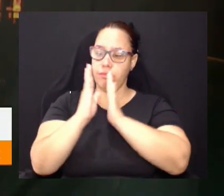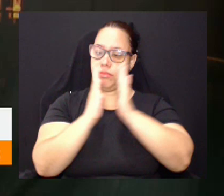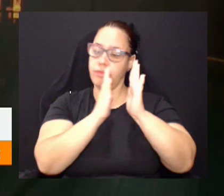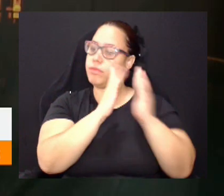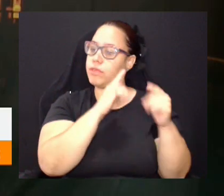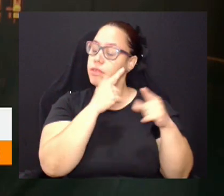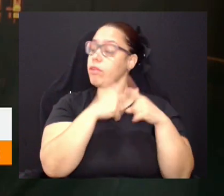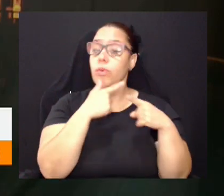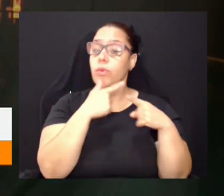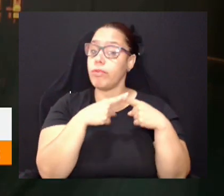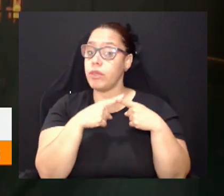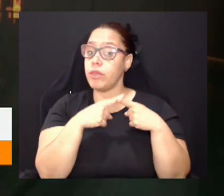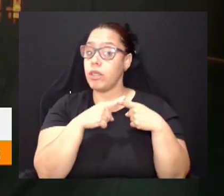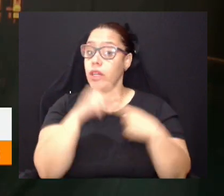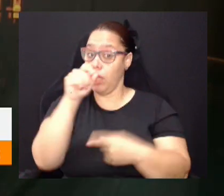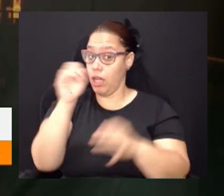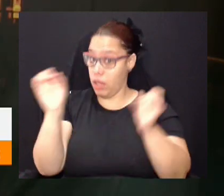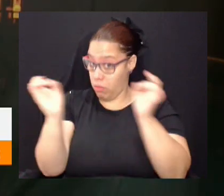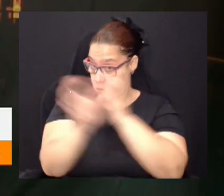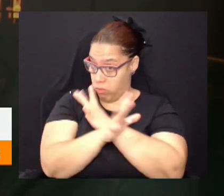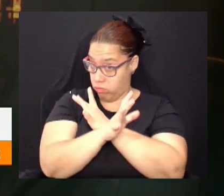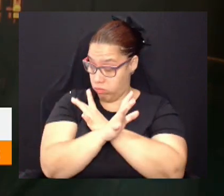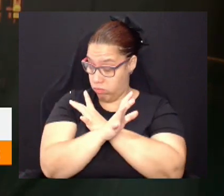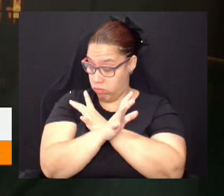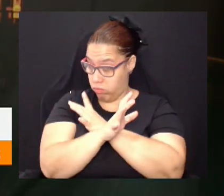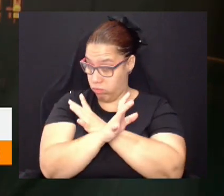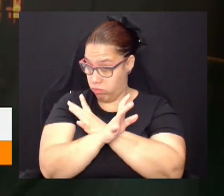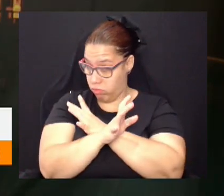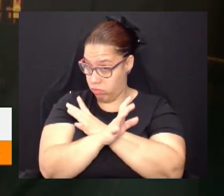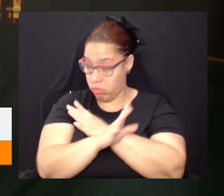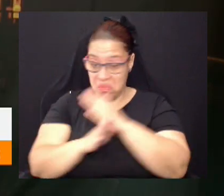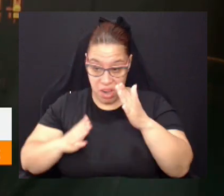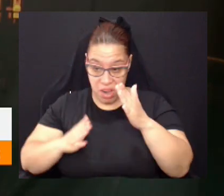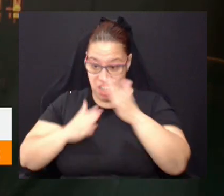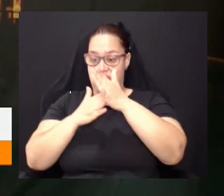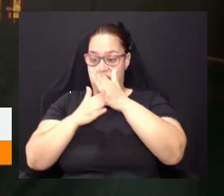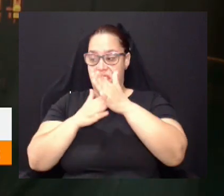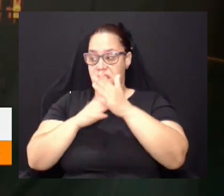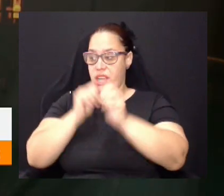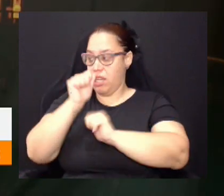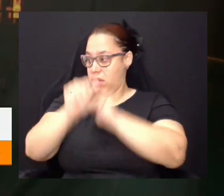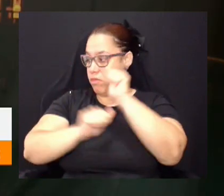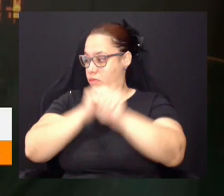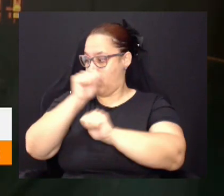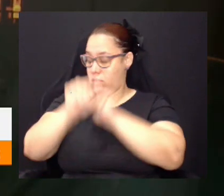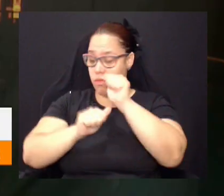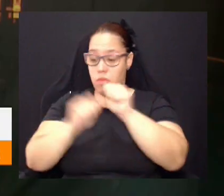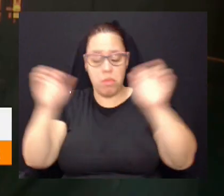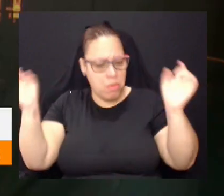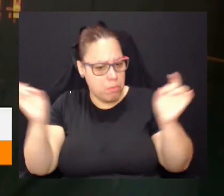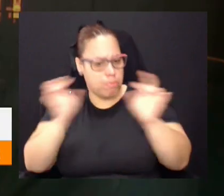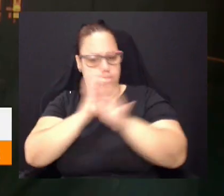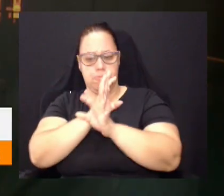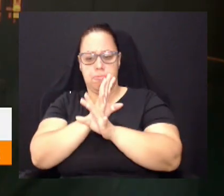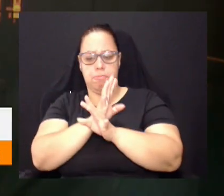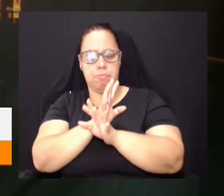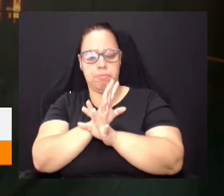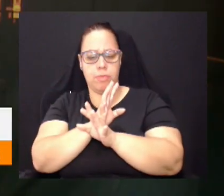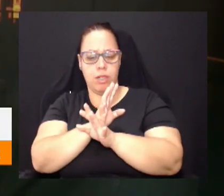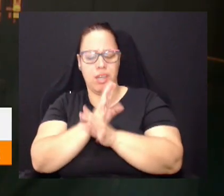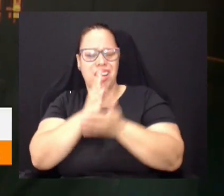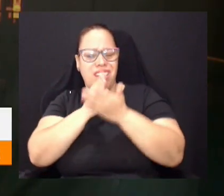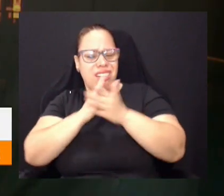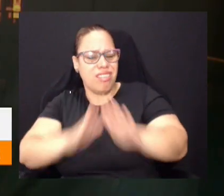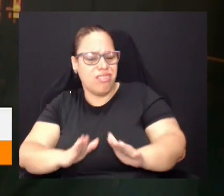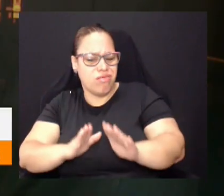aí, você está pronto para enfrentar, né, essa mudança? Você está pronto para encerrar um ciclo e